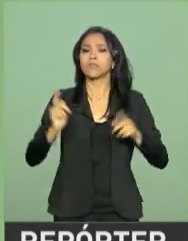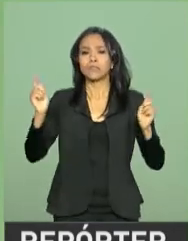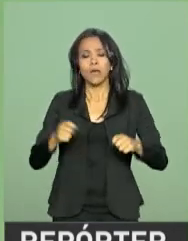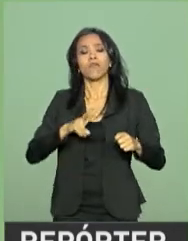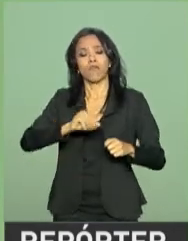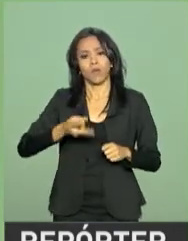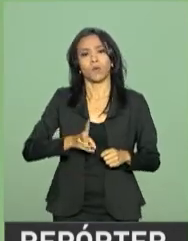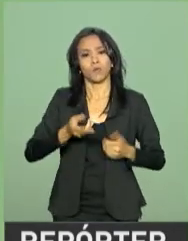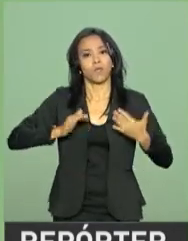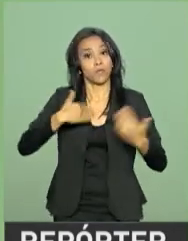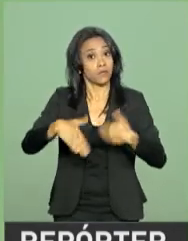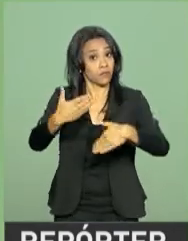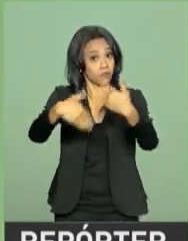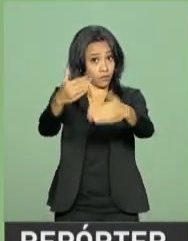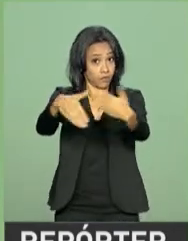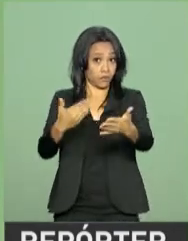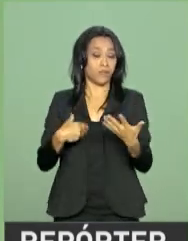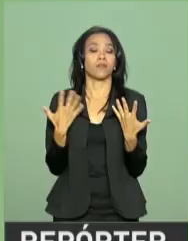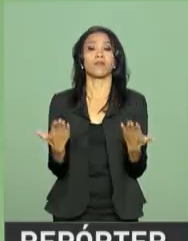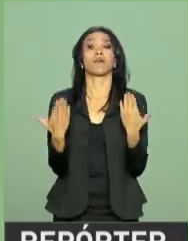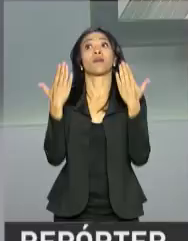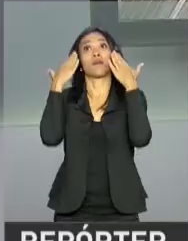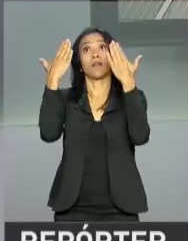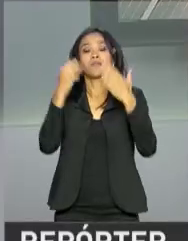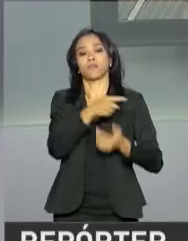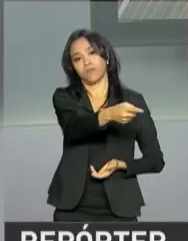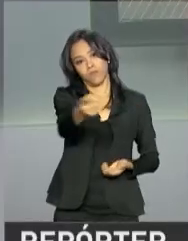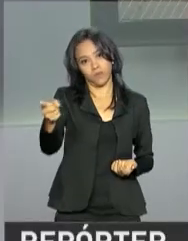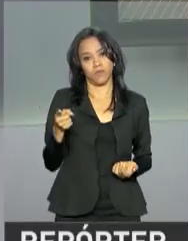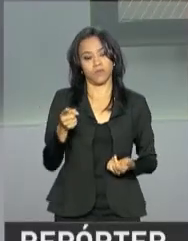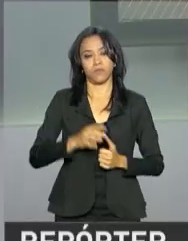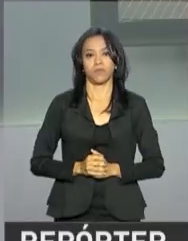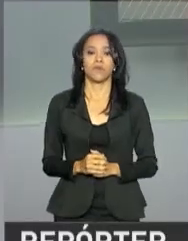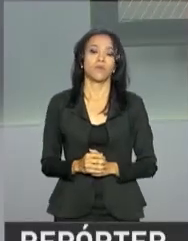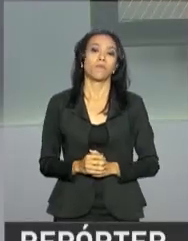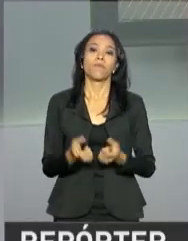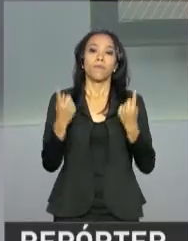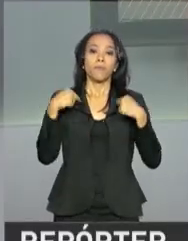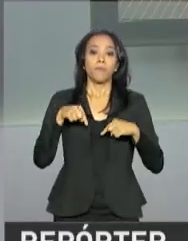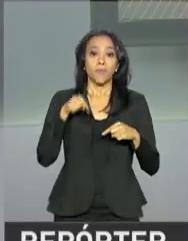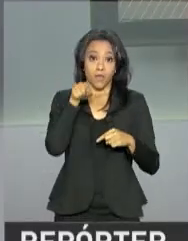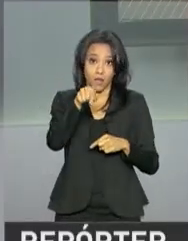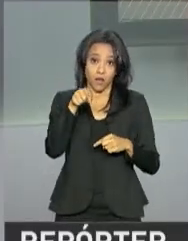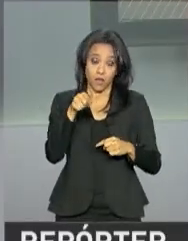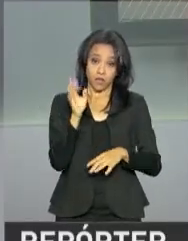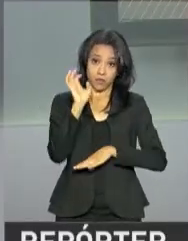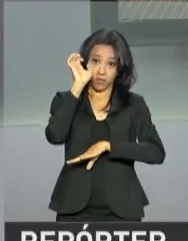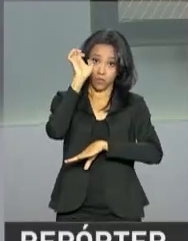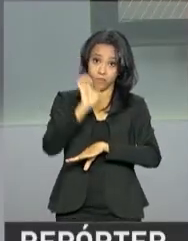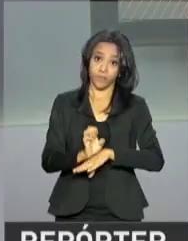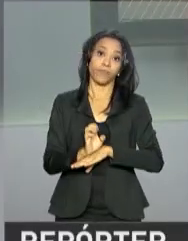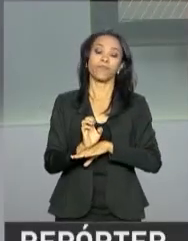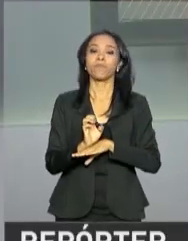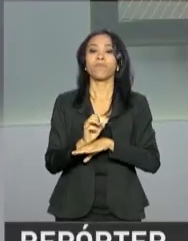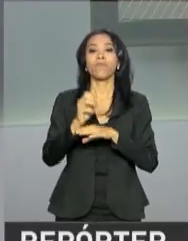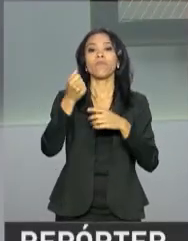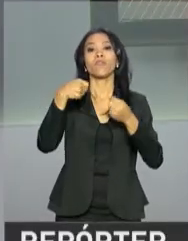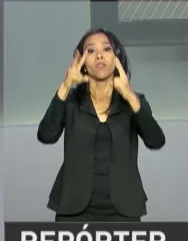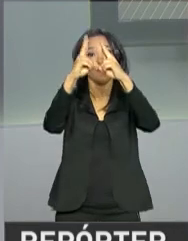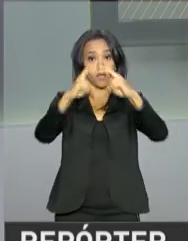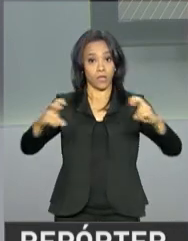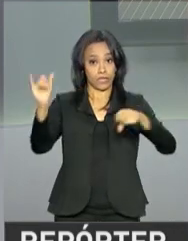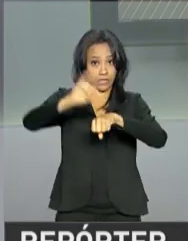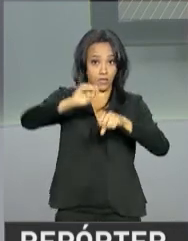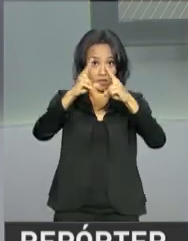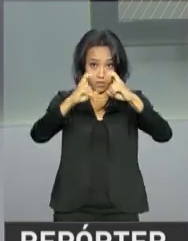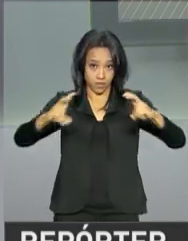ea desenvolver se graças a vocês ainda em florianópolis o presidente michel temer assinou a contratação de